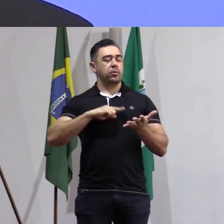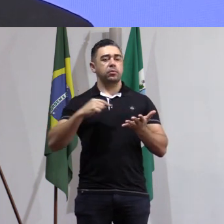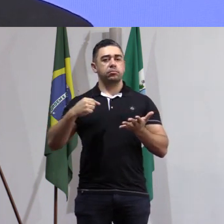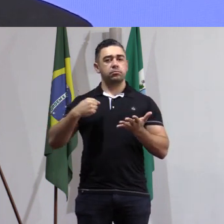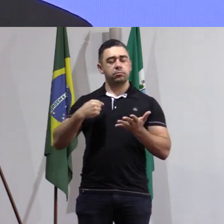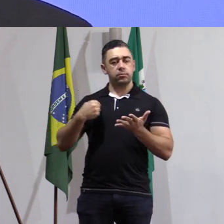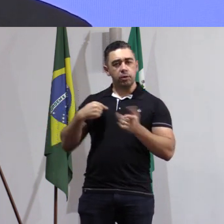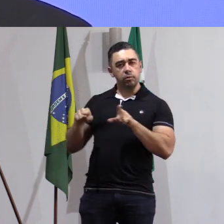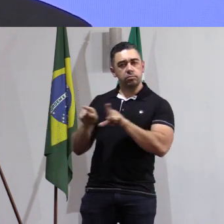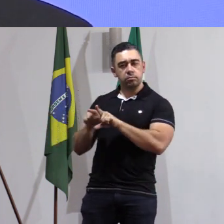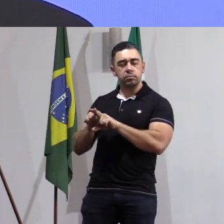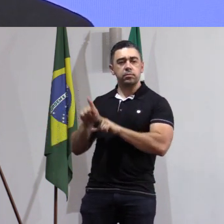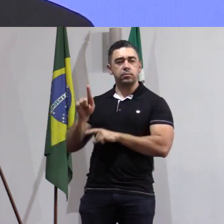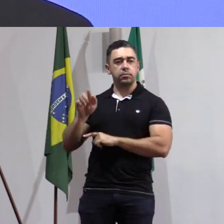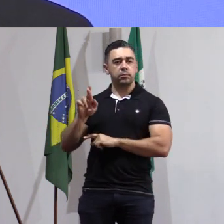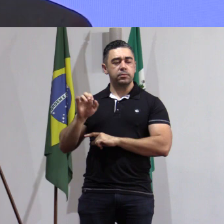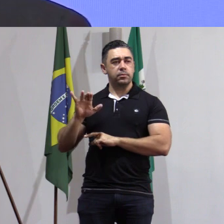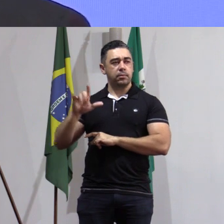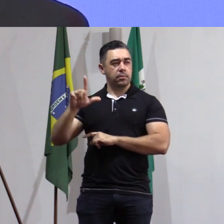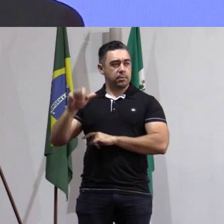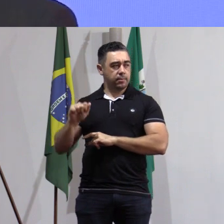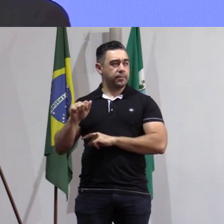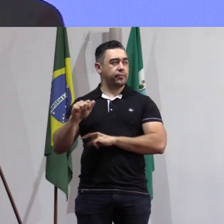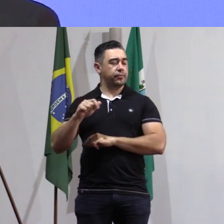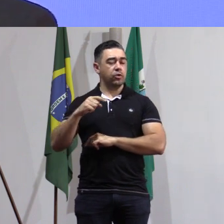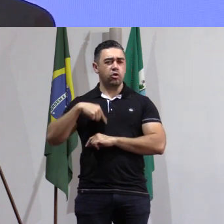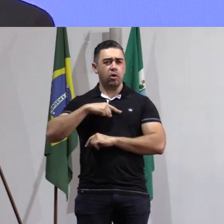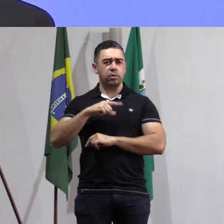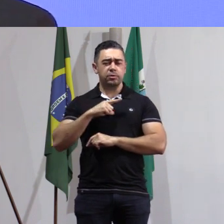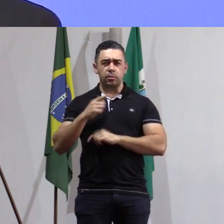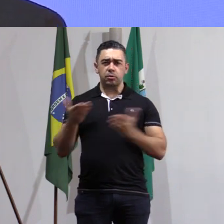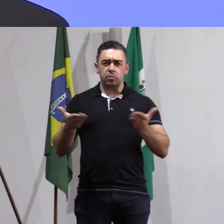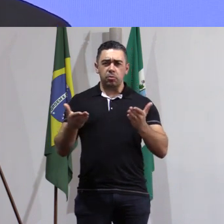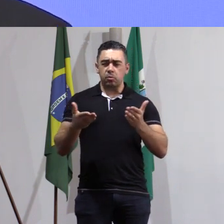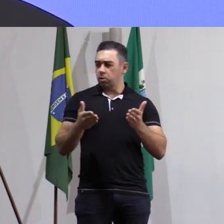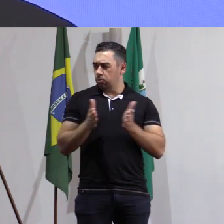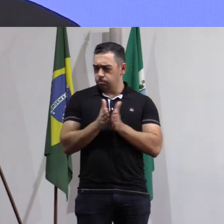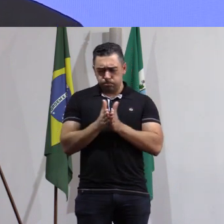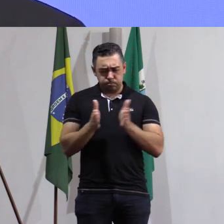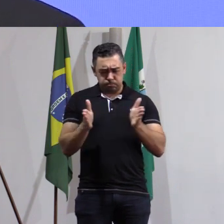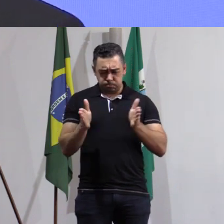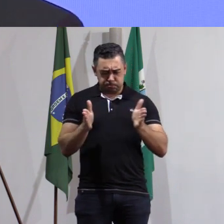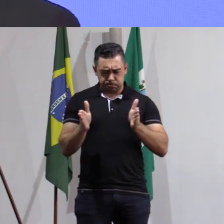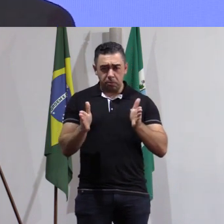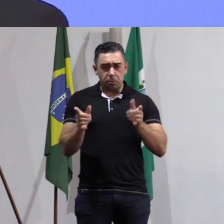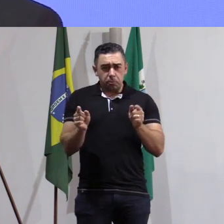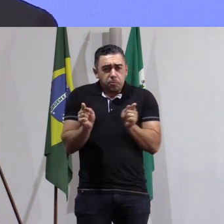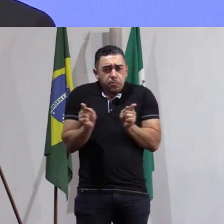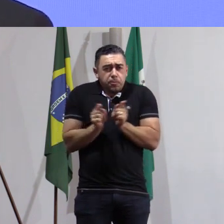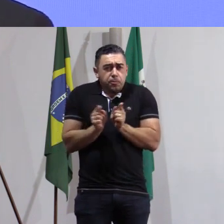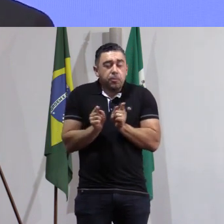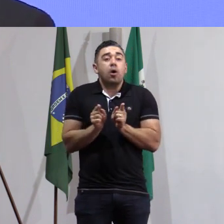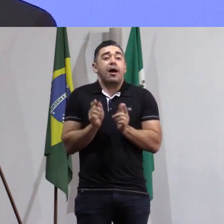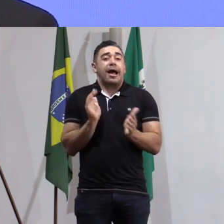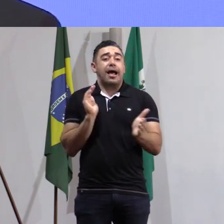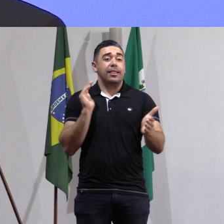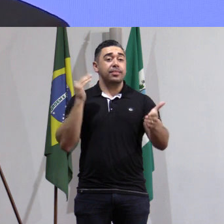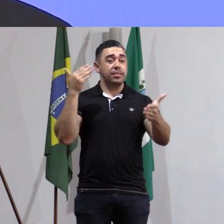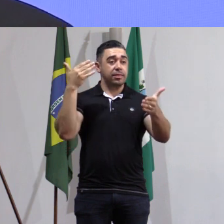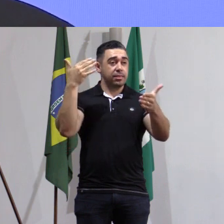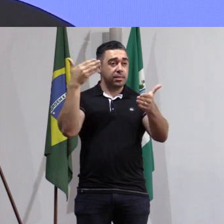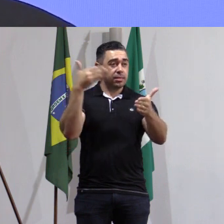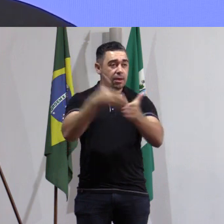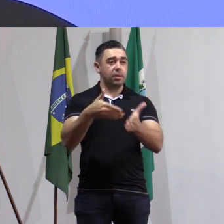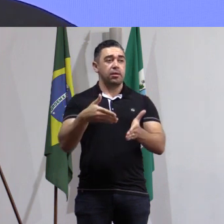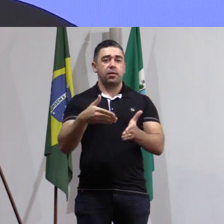Graciela, de como, nesse curtíssimo período que nós temos, agora até o fechamento